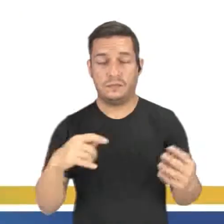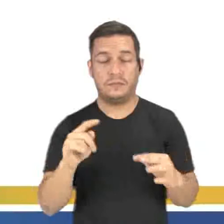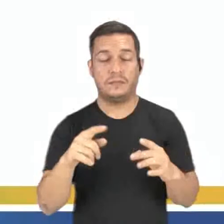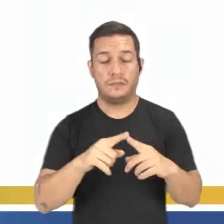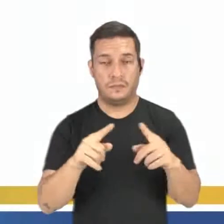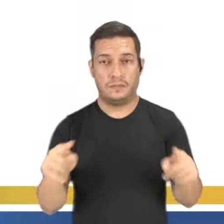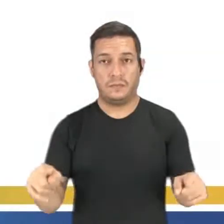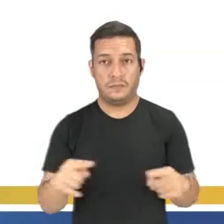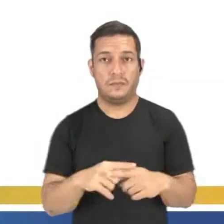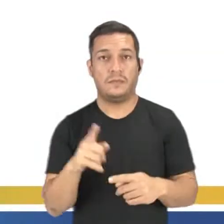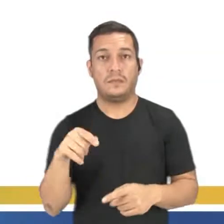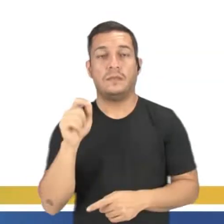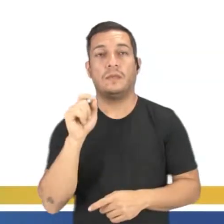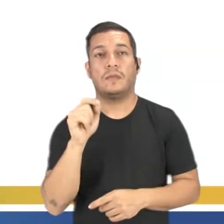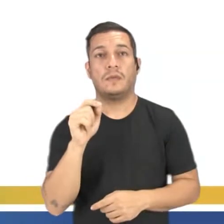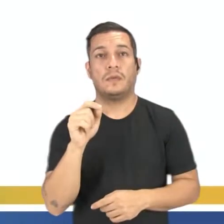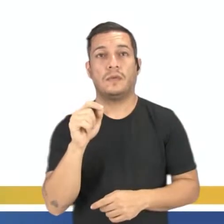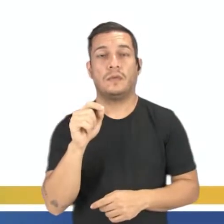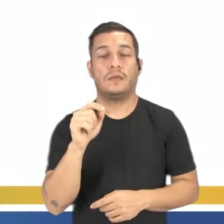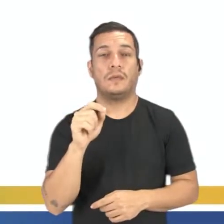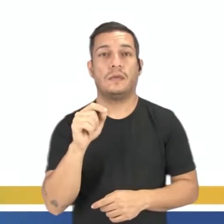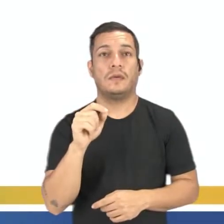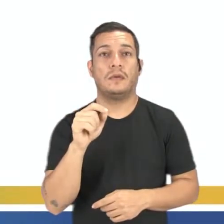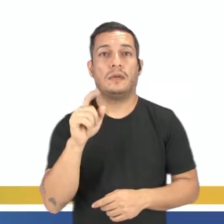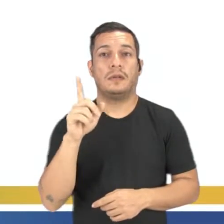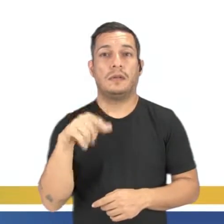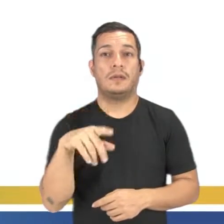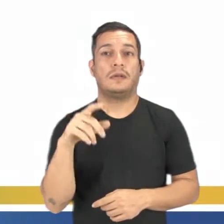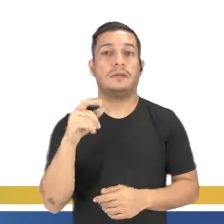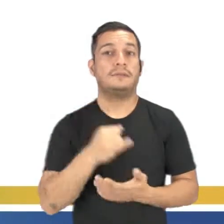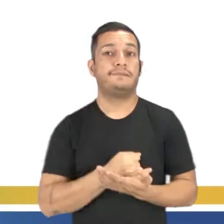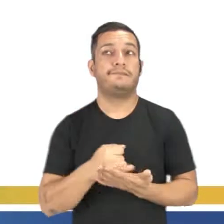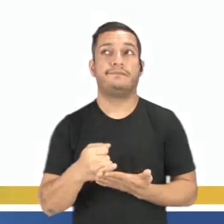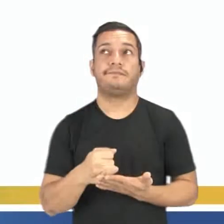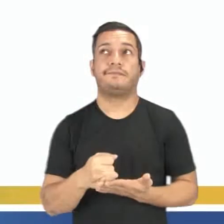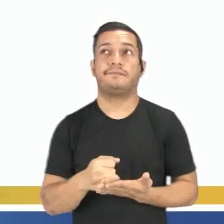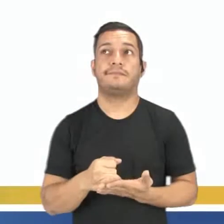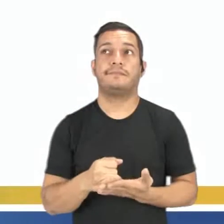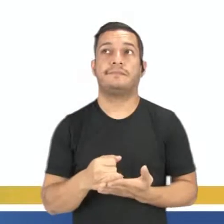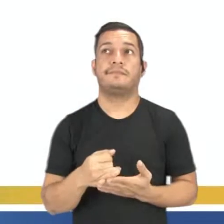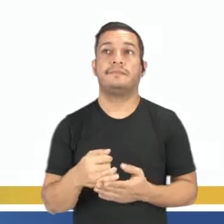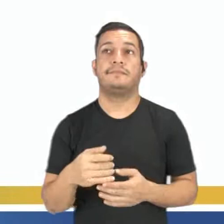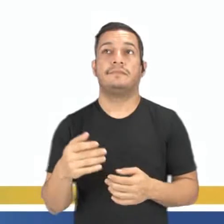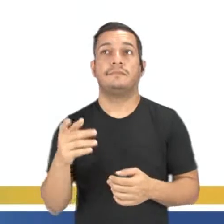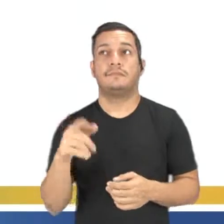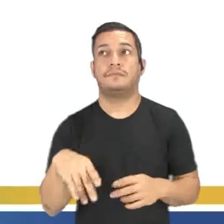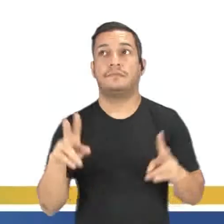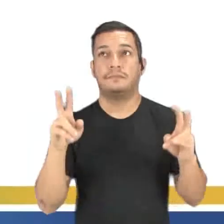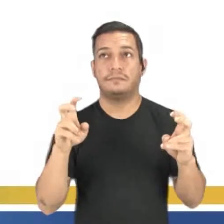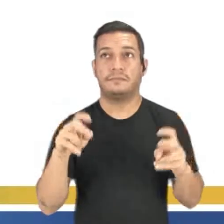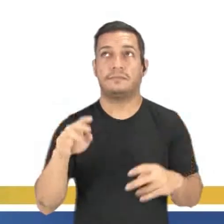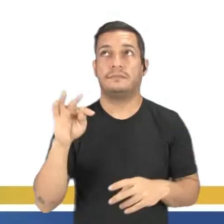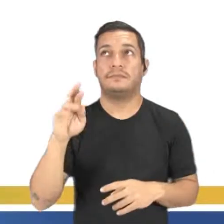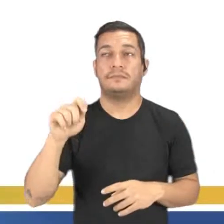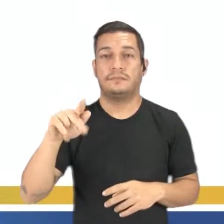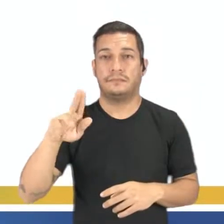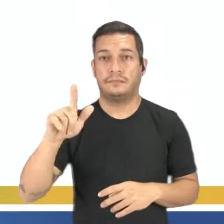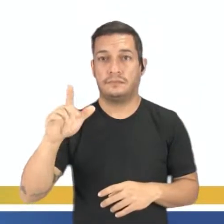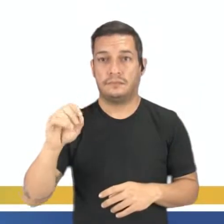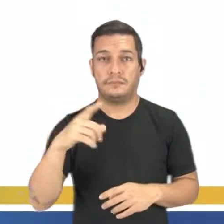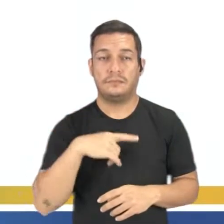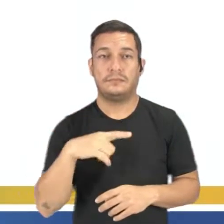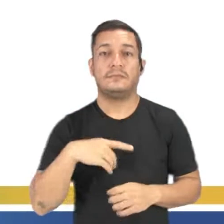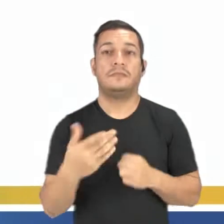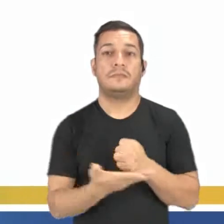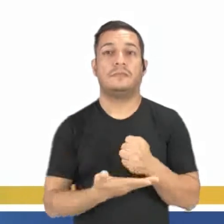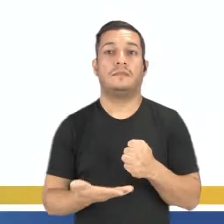terreno triangular, ele será determinado inicialmente através da área desse triângulo. Esse triângulo ele